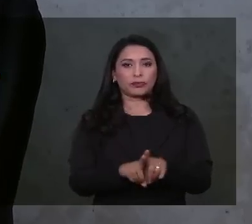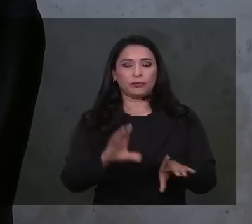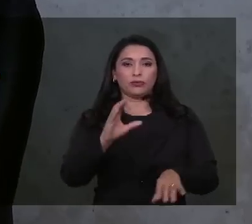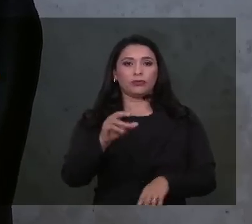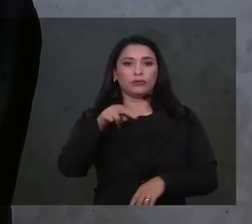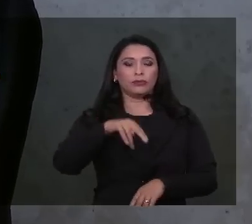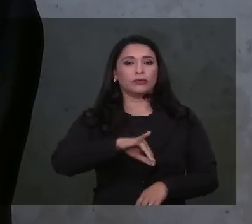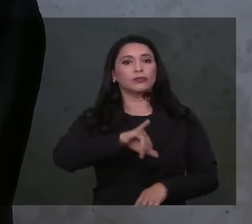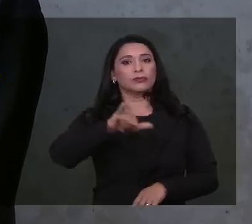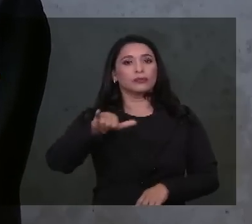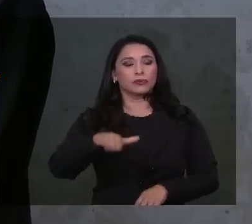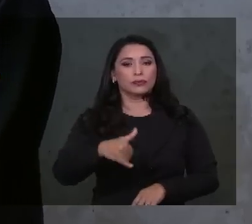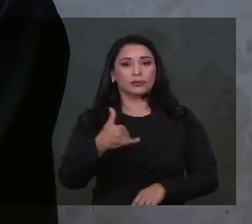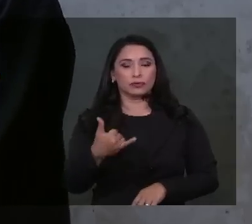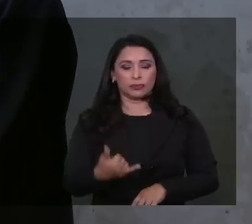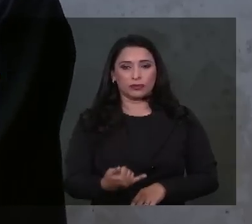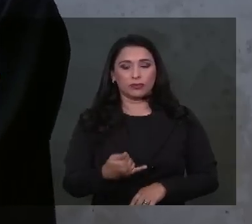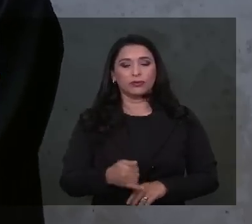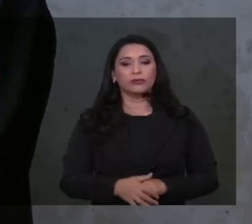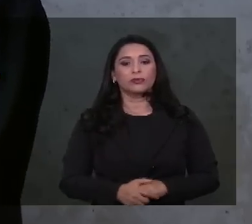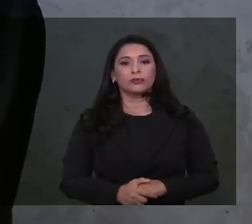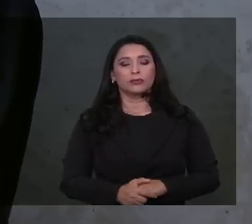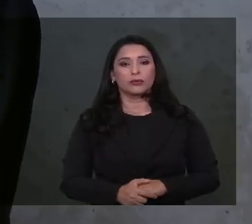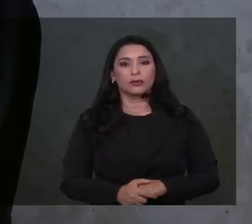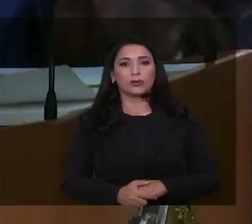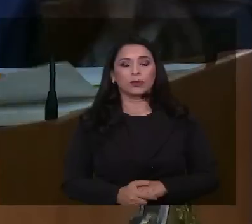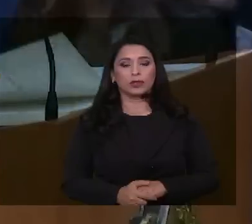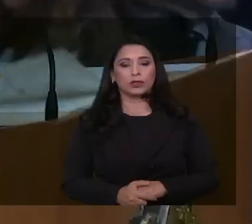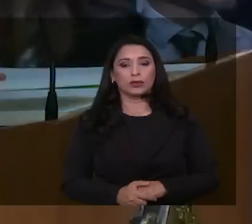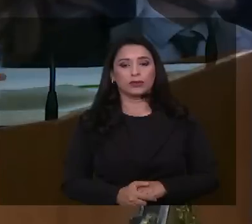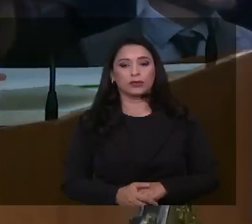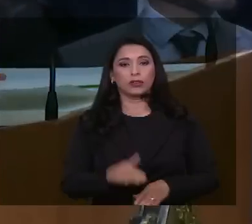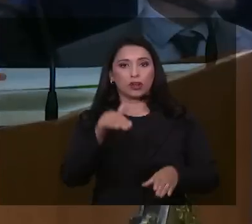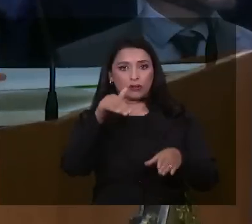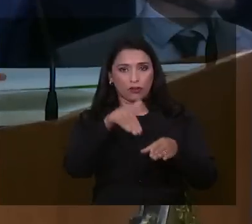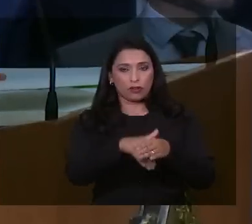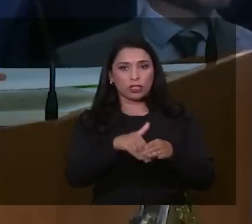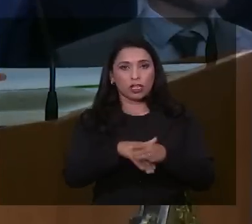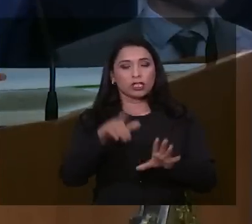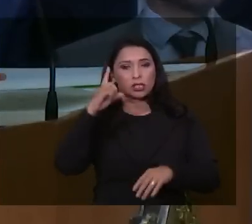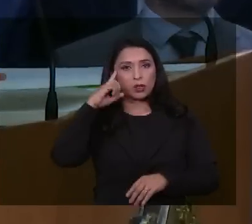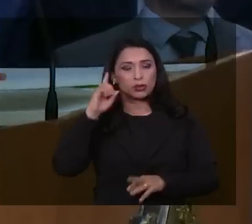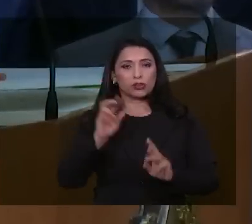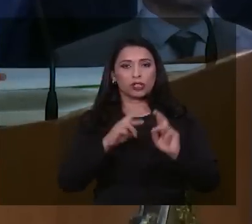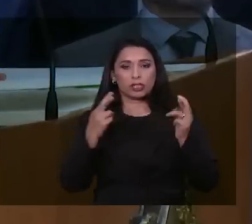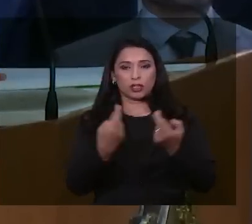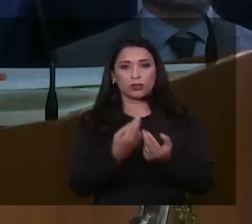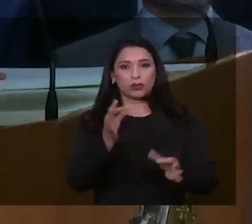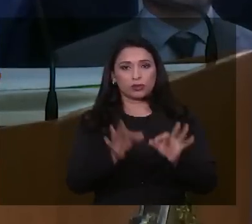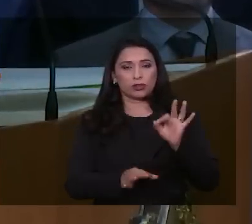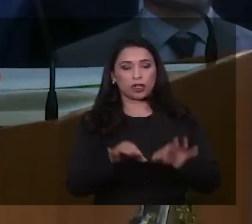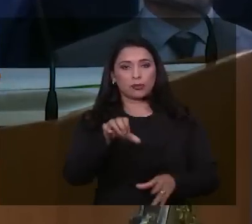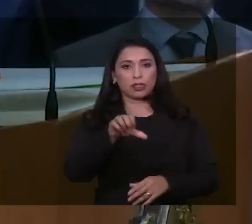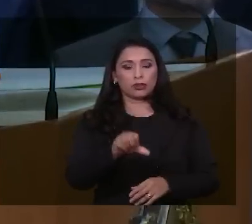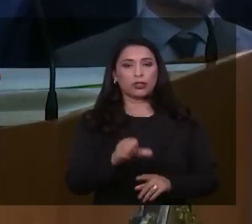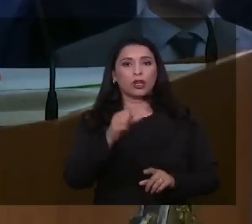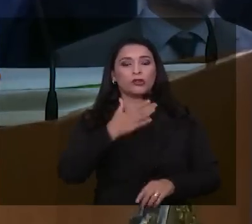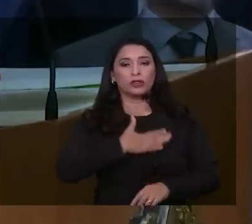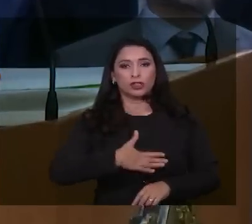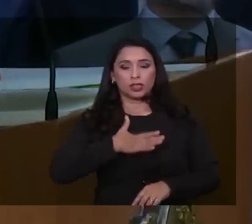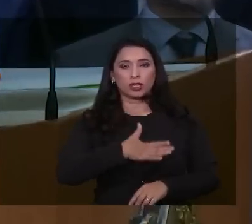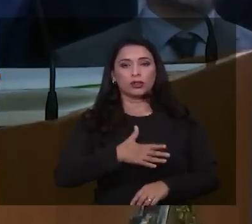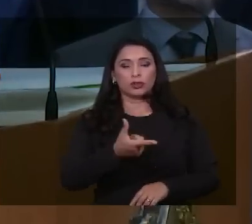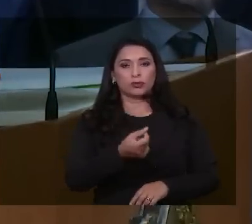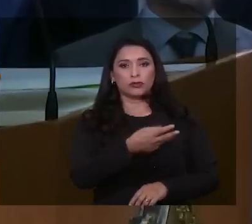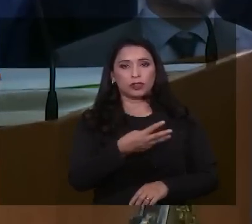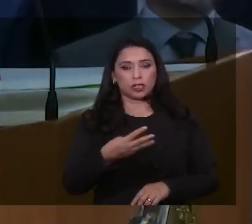Justiça, para os quais foi eleito em sessão de 9 de agosto de 2023 para o biênio